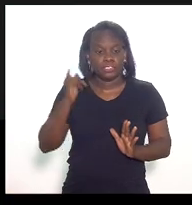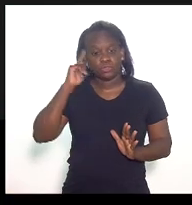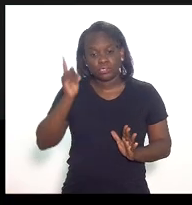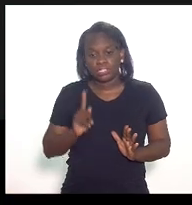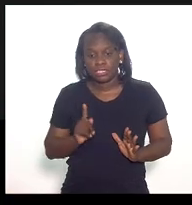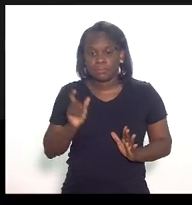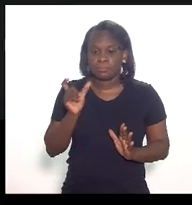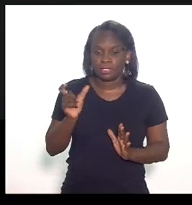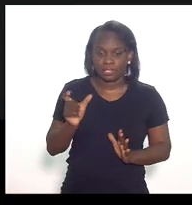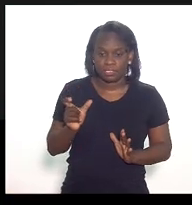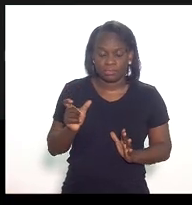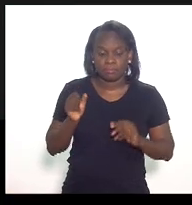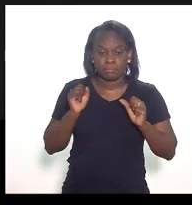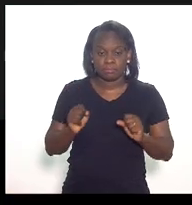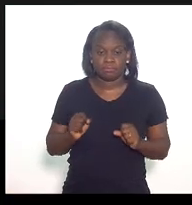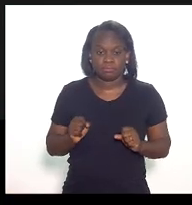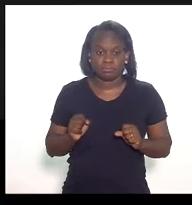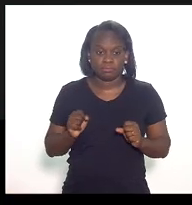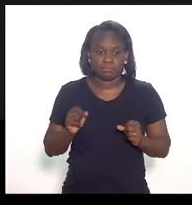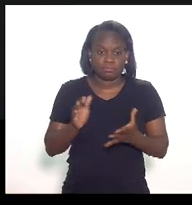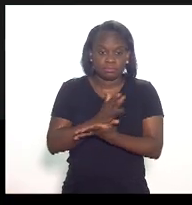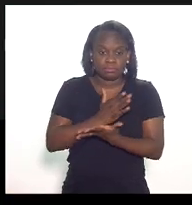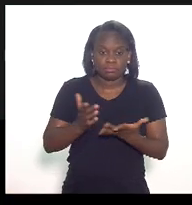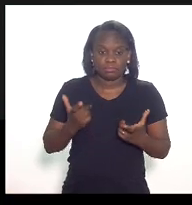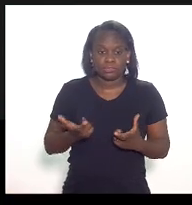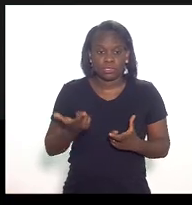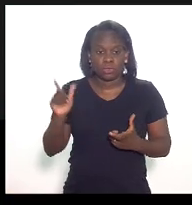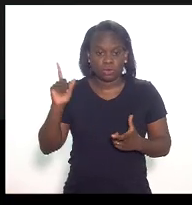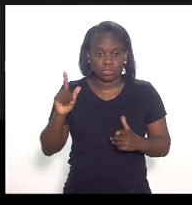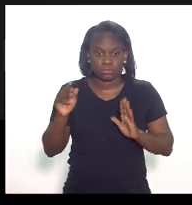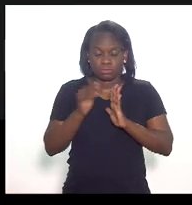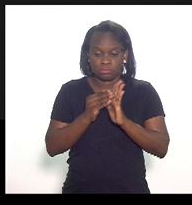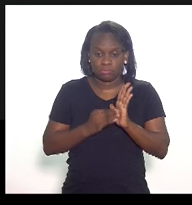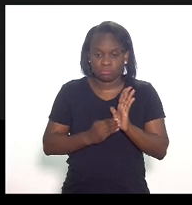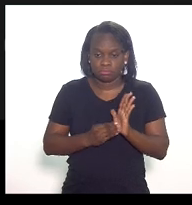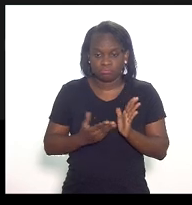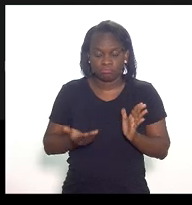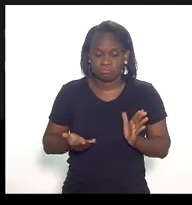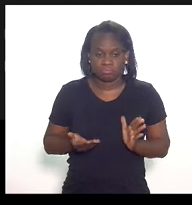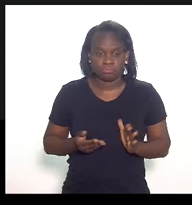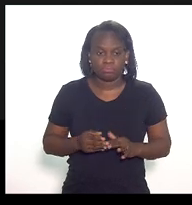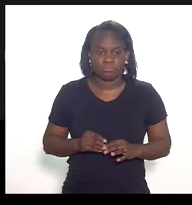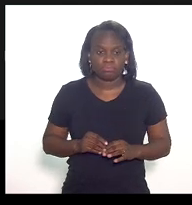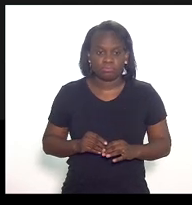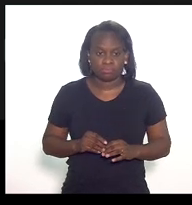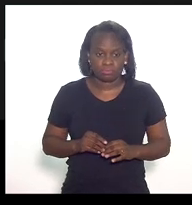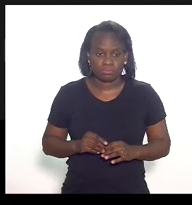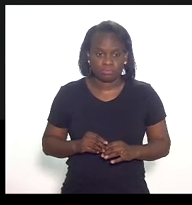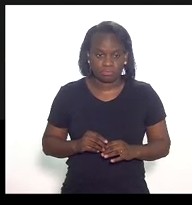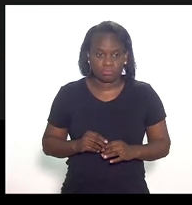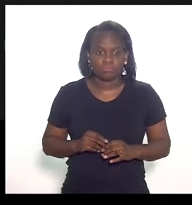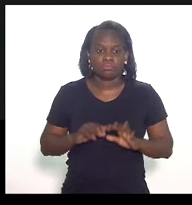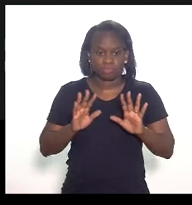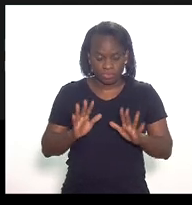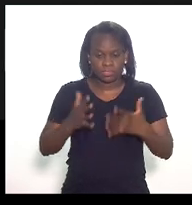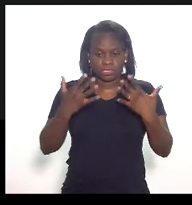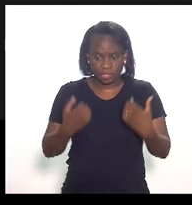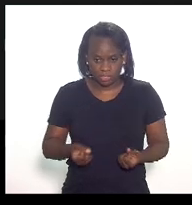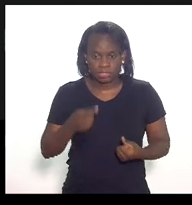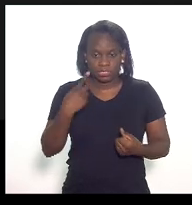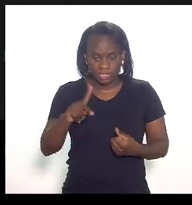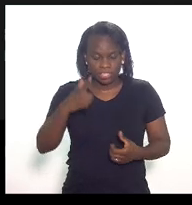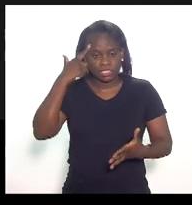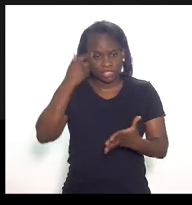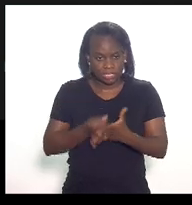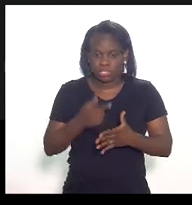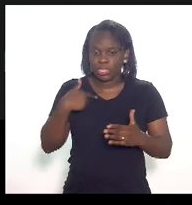palavra acabou ficando em algum outro dispositivo. Por isso, sim. Acatando o parecer dele, não